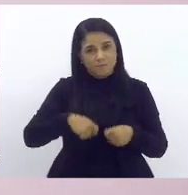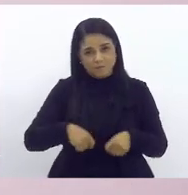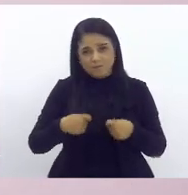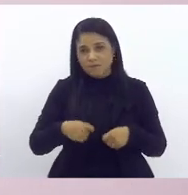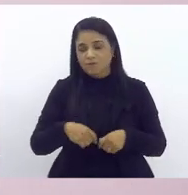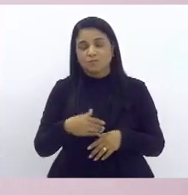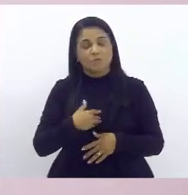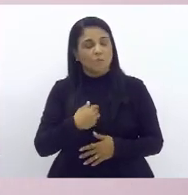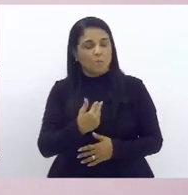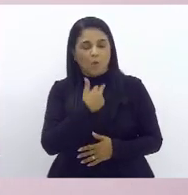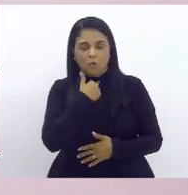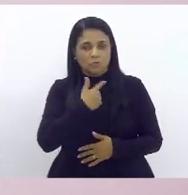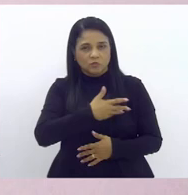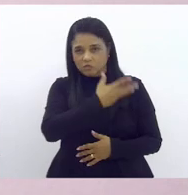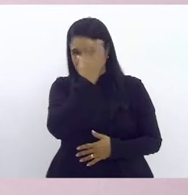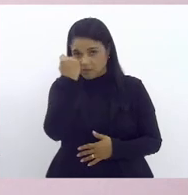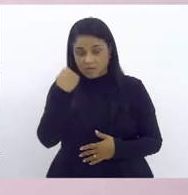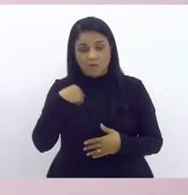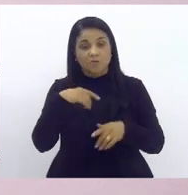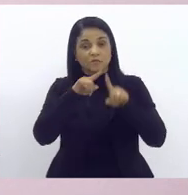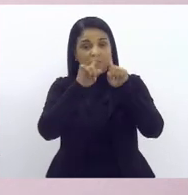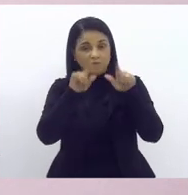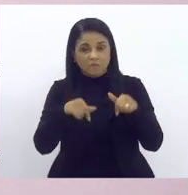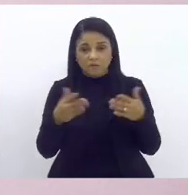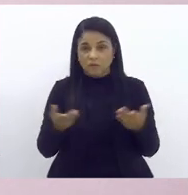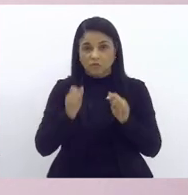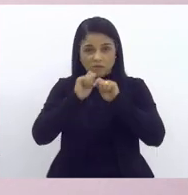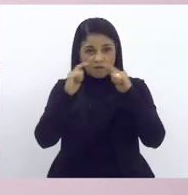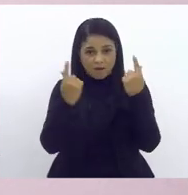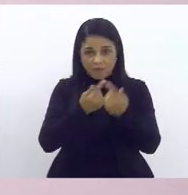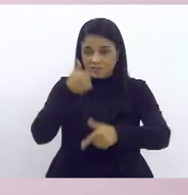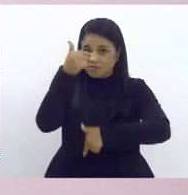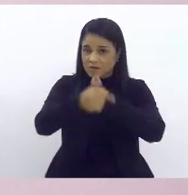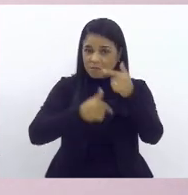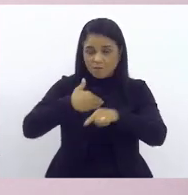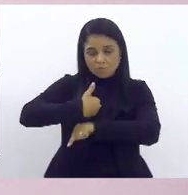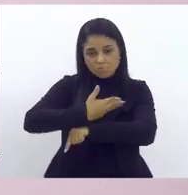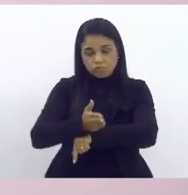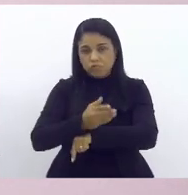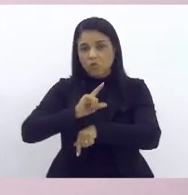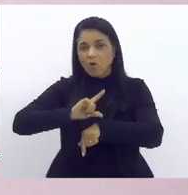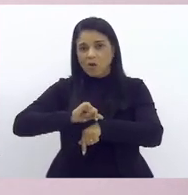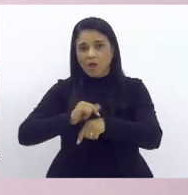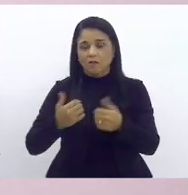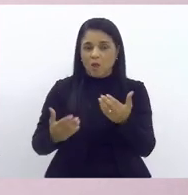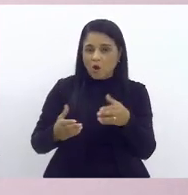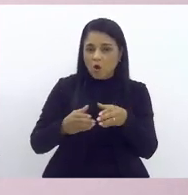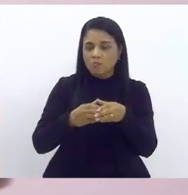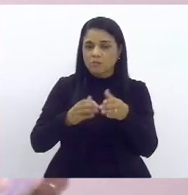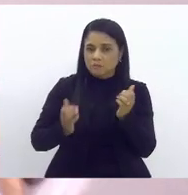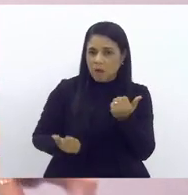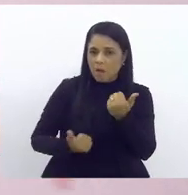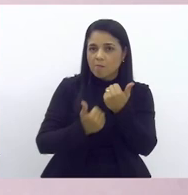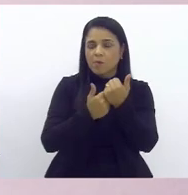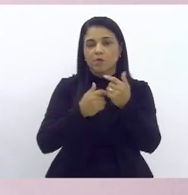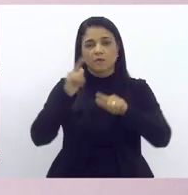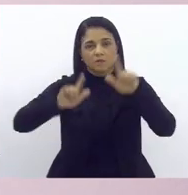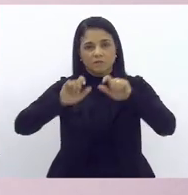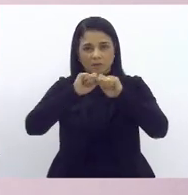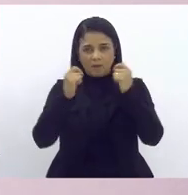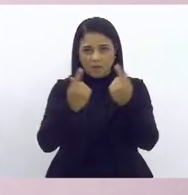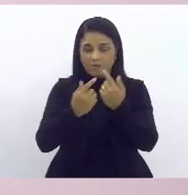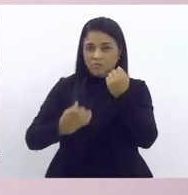os servidores da Casa, da Alerj, que estão trabalhando com a gente até agora, fora do horário, a equipe de apoio às comissões, a TV Alerj,